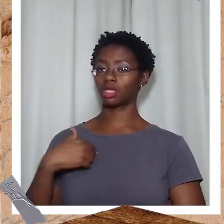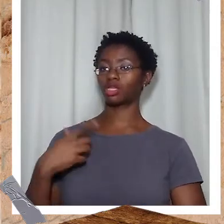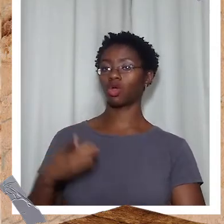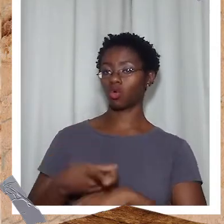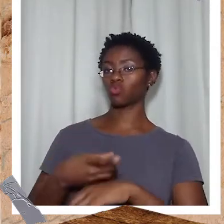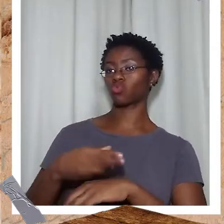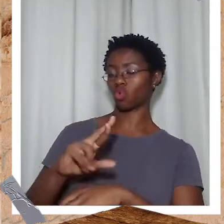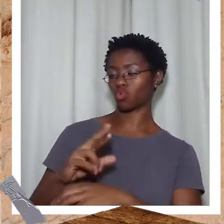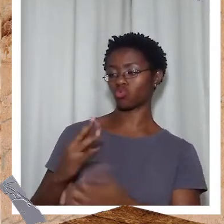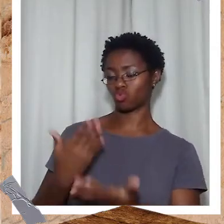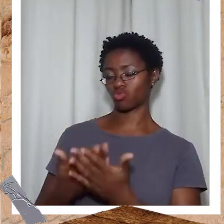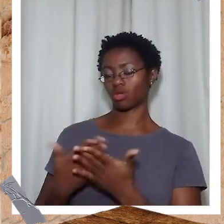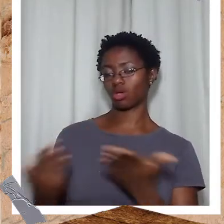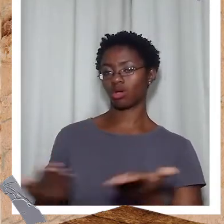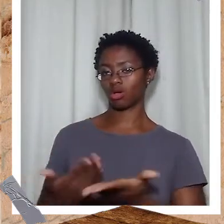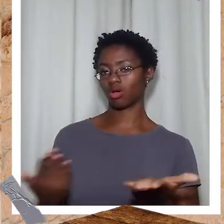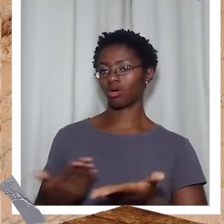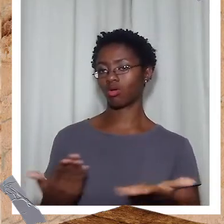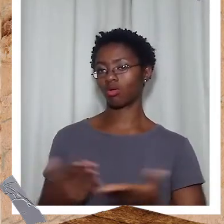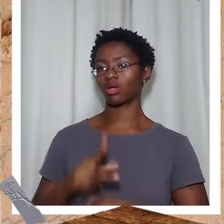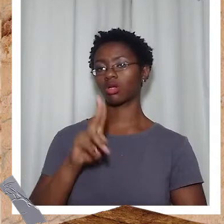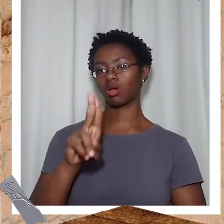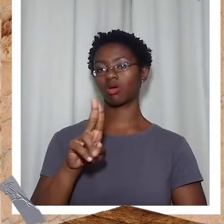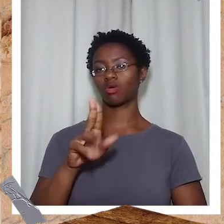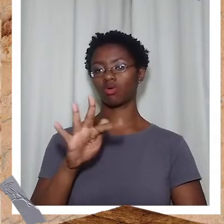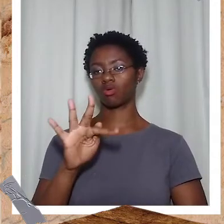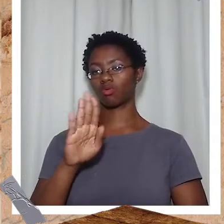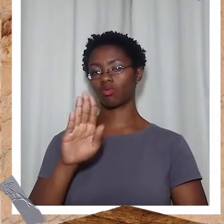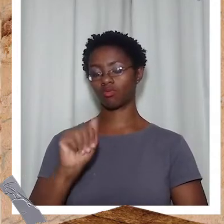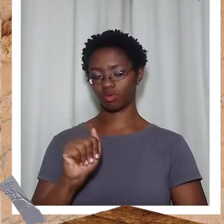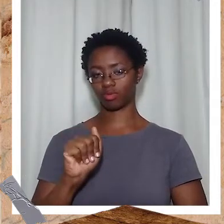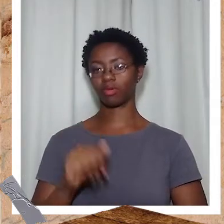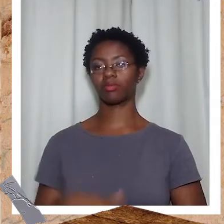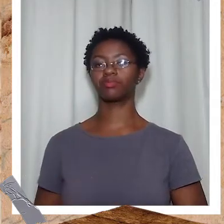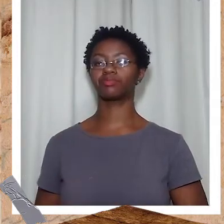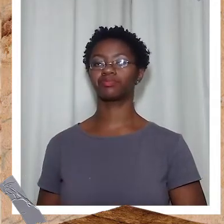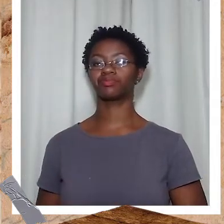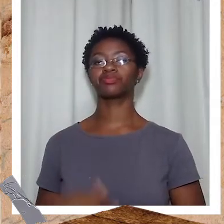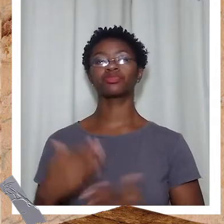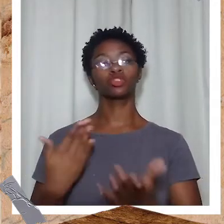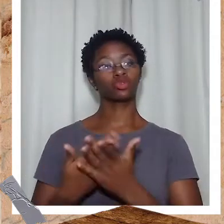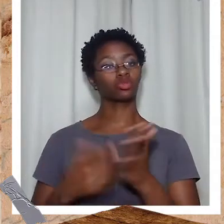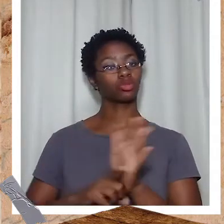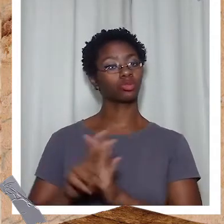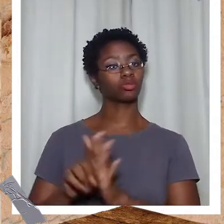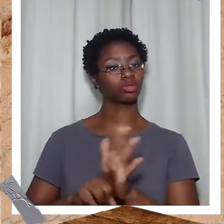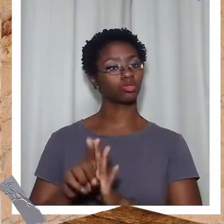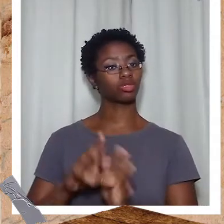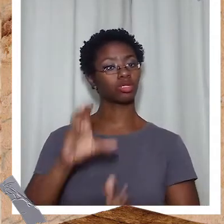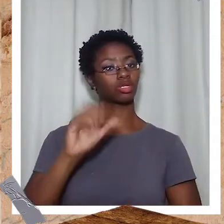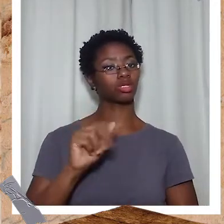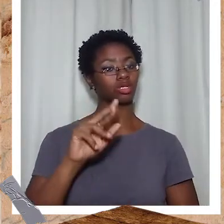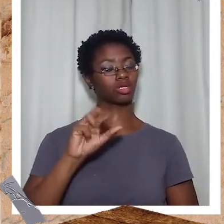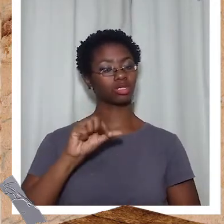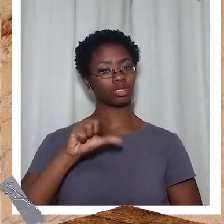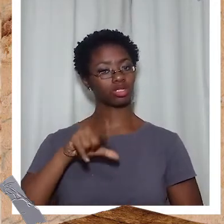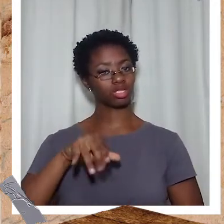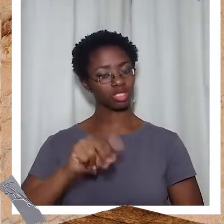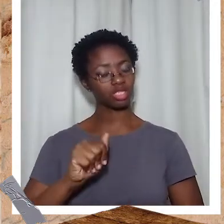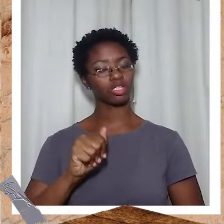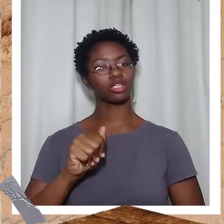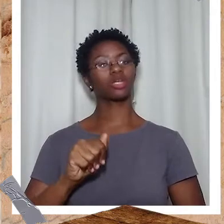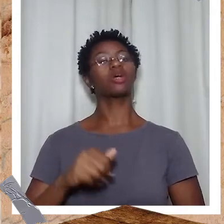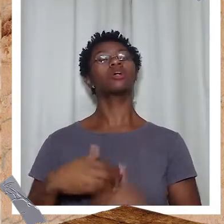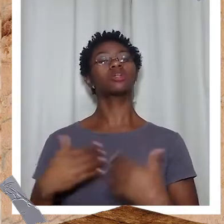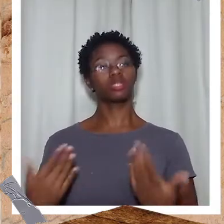Língua e Cultura da Universidade Federal da Bahia. Eu estudo os manuscritos de Carolina de Jesus a partir da transmissão de texto,